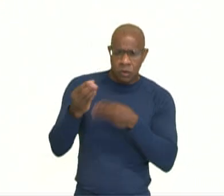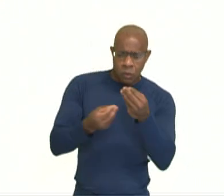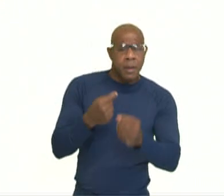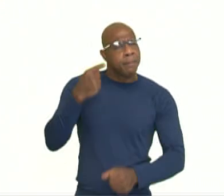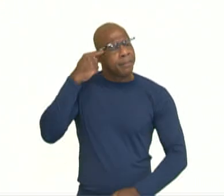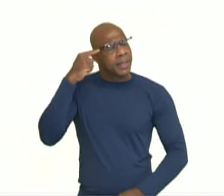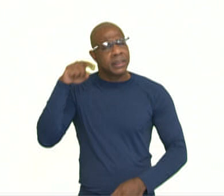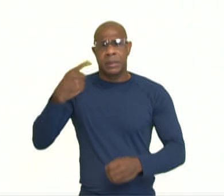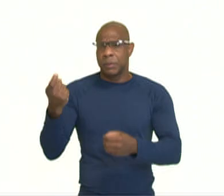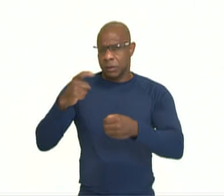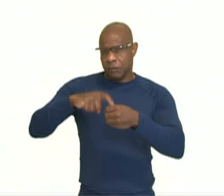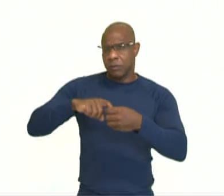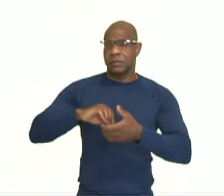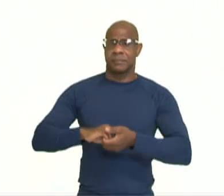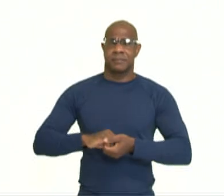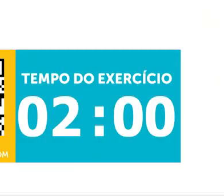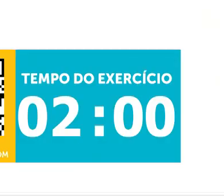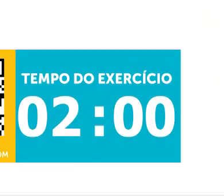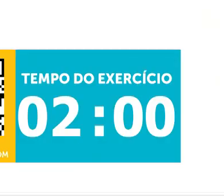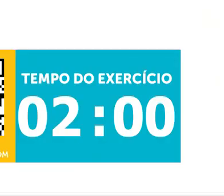já volto conferir contigo.